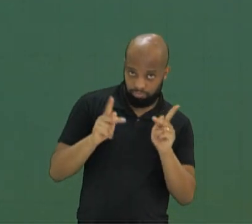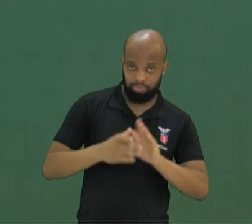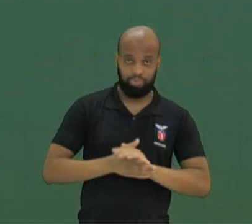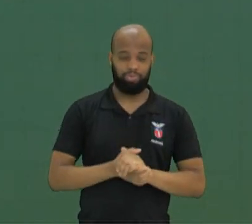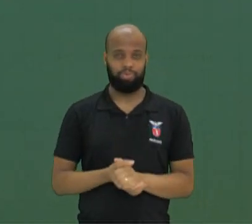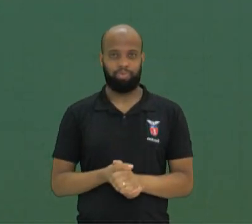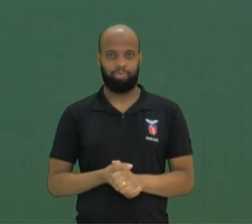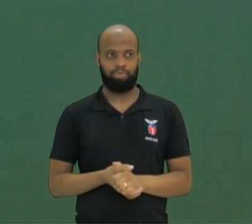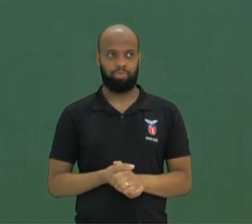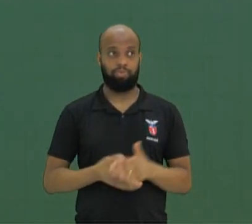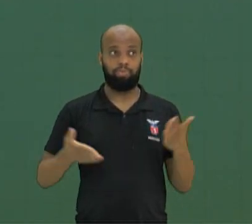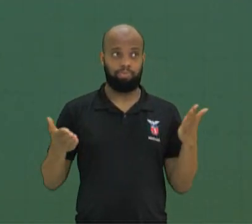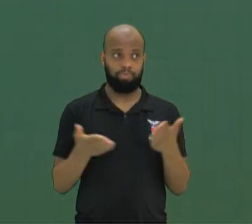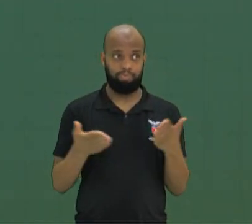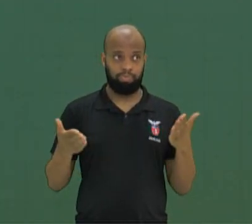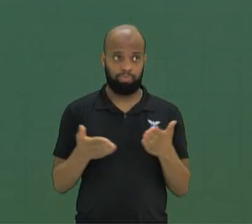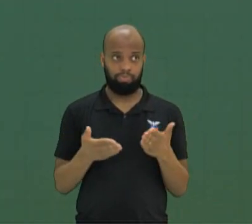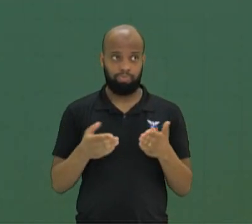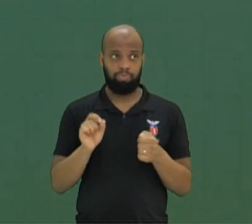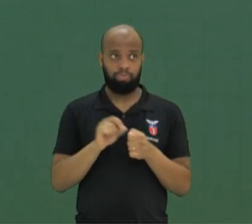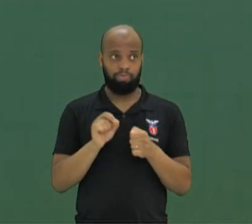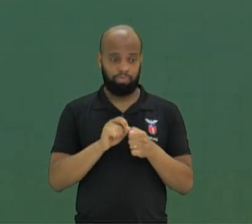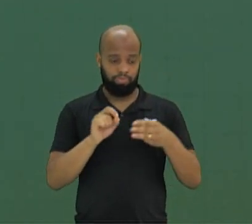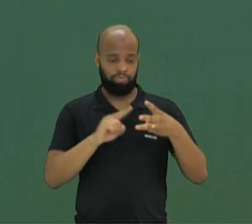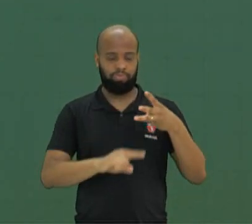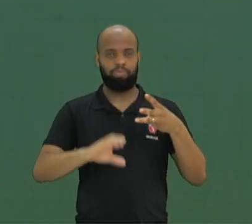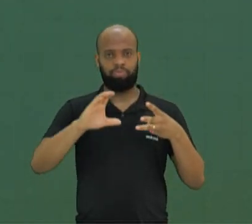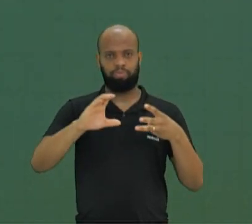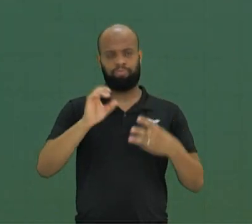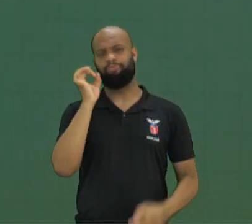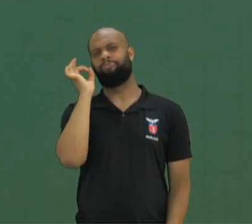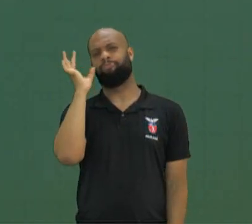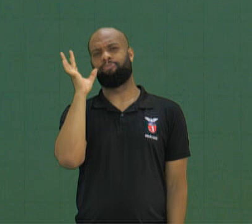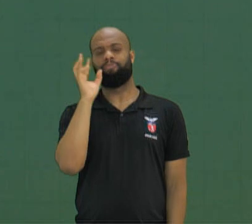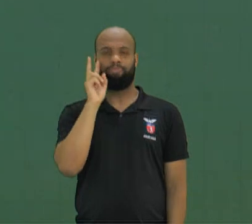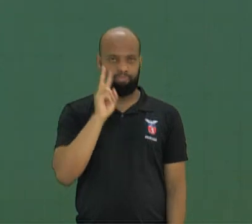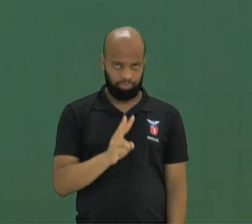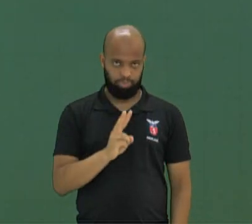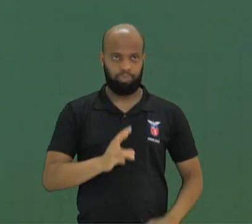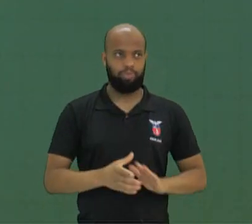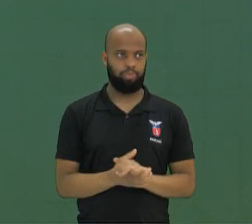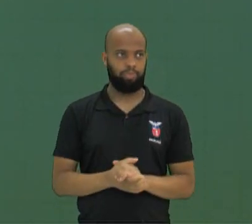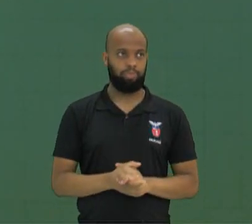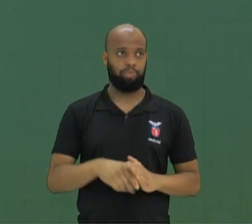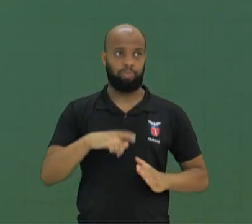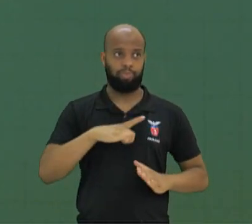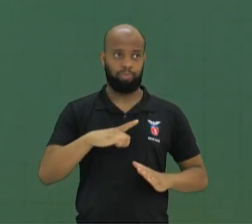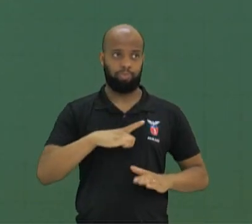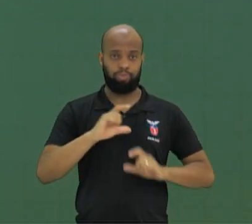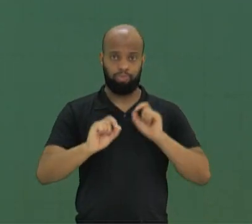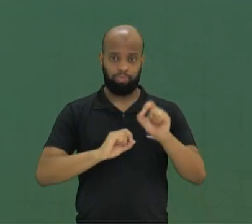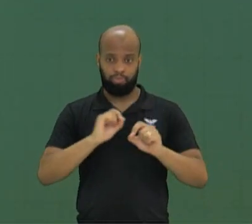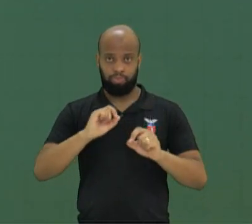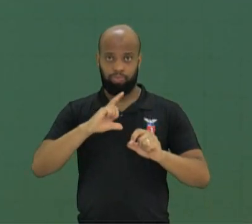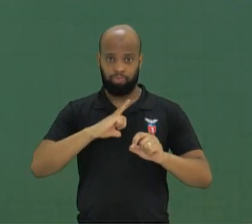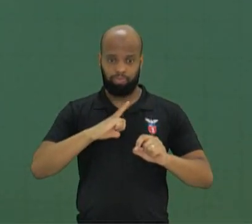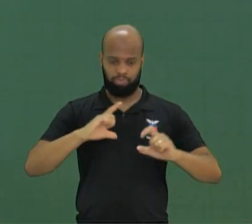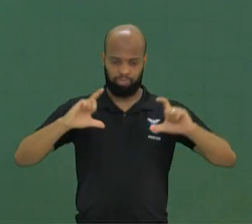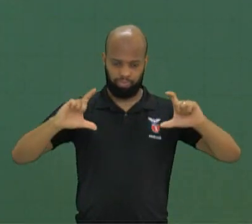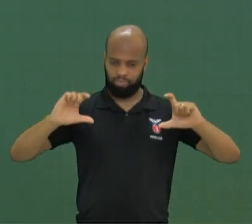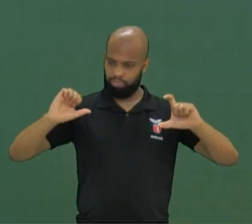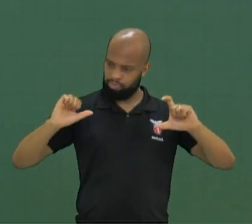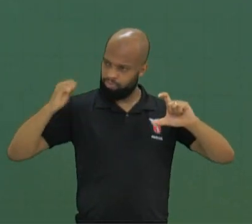gente? Agora é só a gente fazer a letra C. A letra C é mais tranquila. Olha lá. Expoente ímpar, repete o sinal da